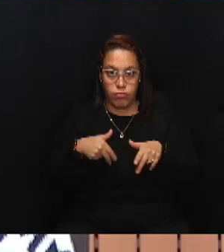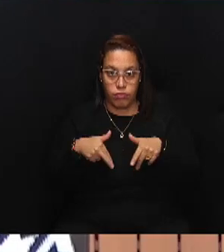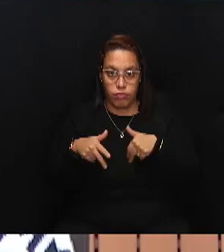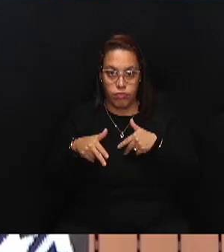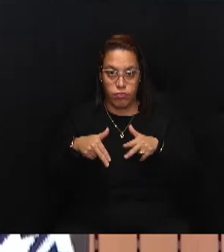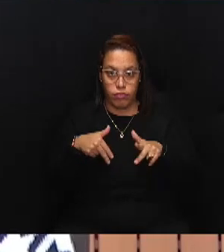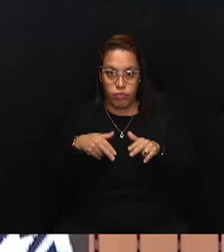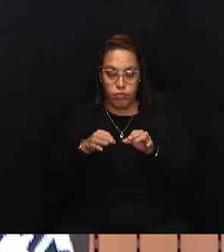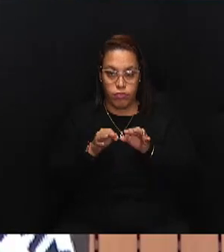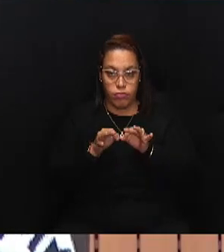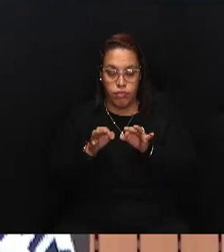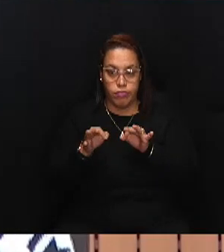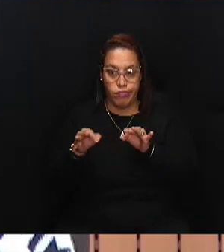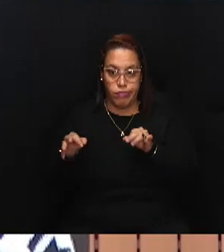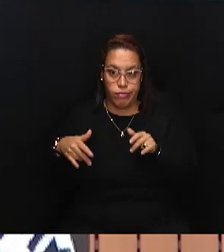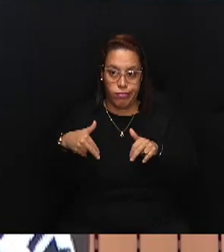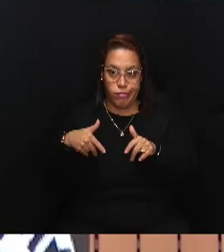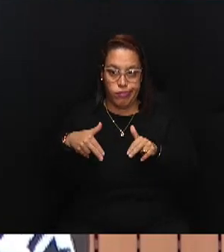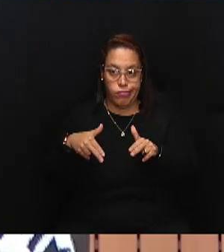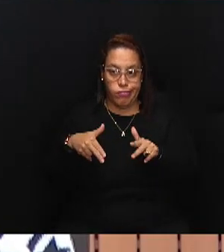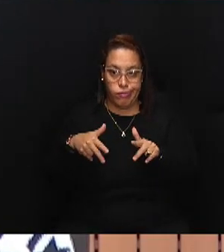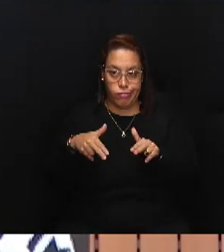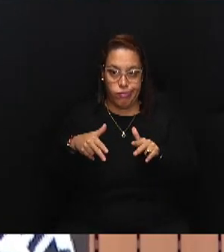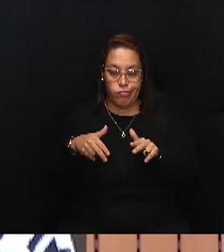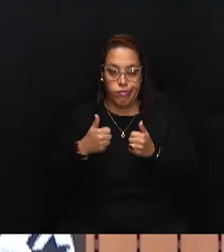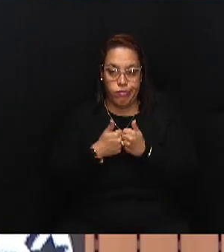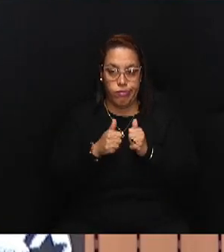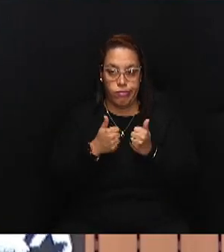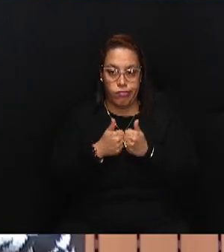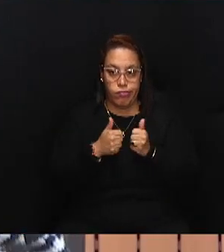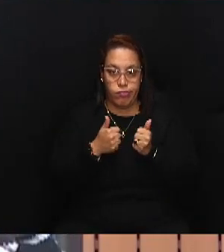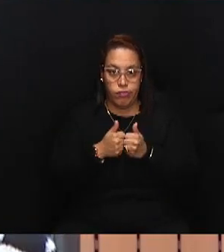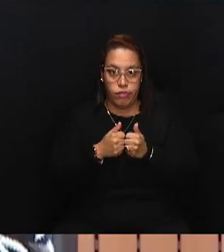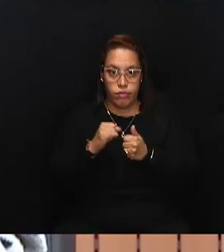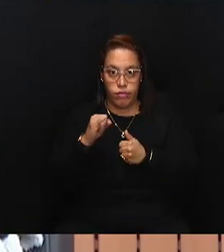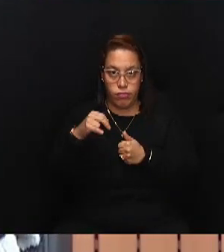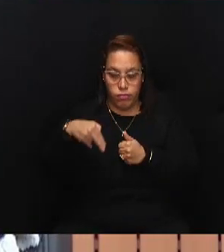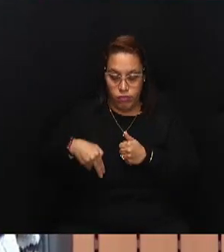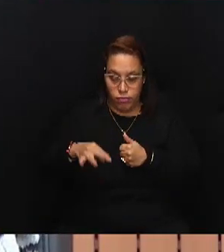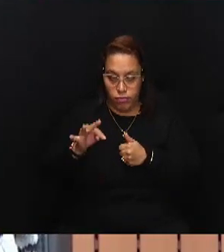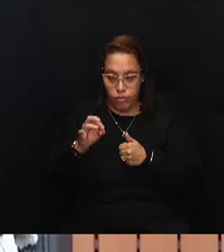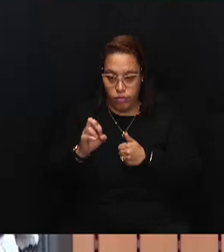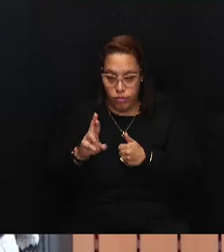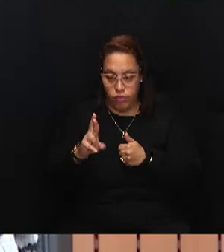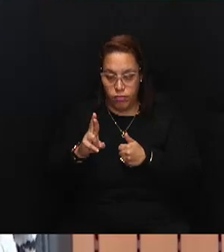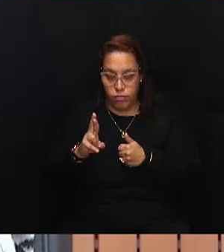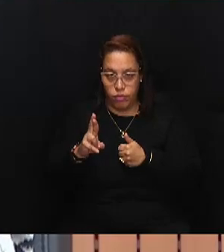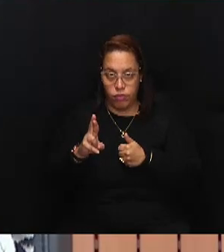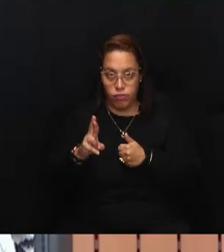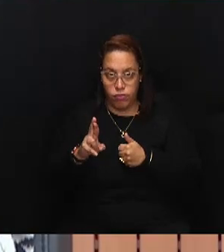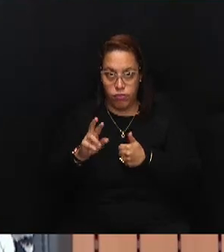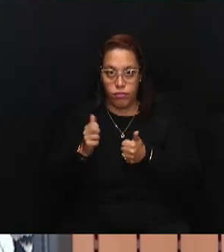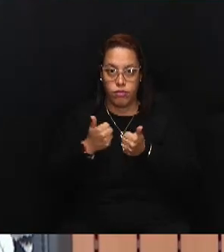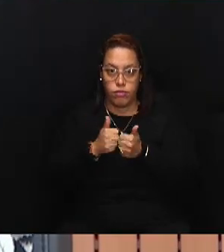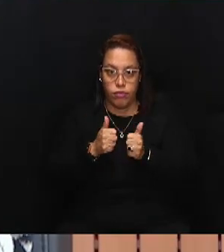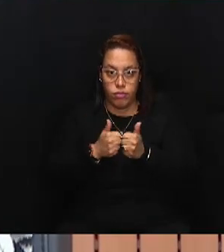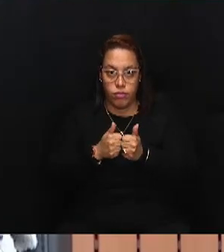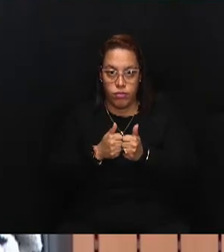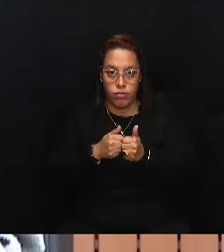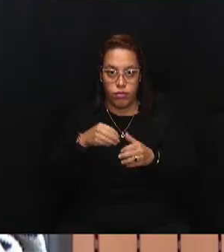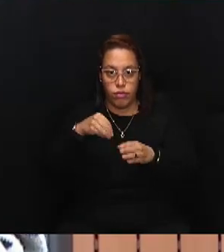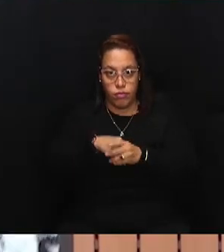muitos quilômetros a pé para poder pegar os ônibus intermetropolitanos para poder fazer o transporte dentro